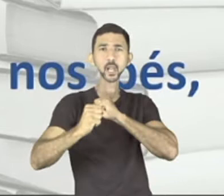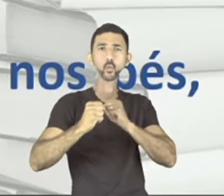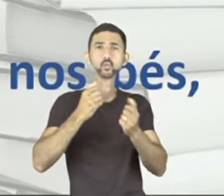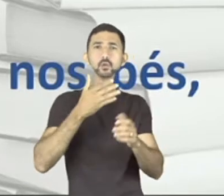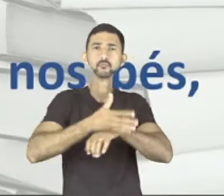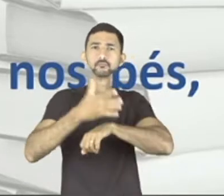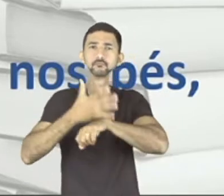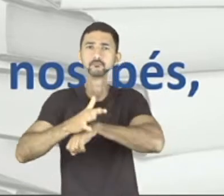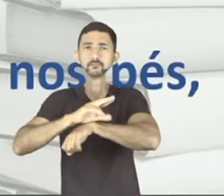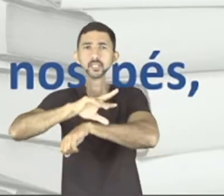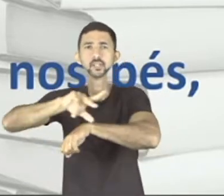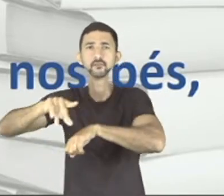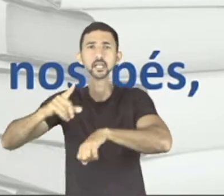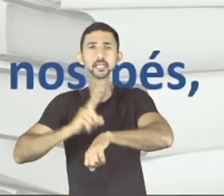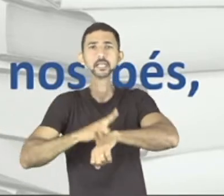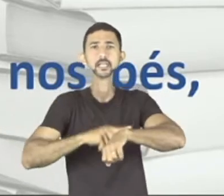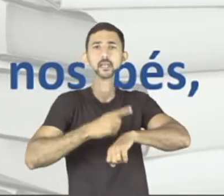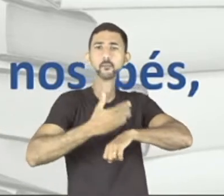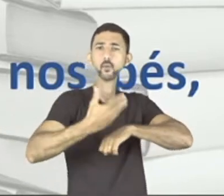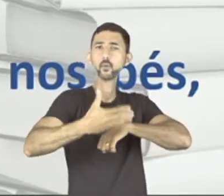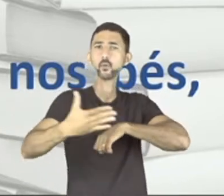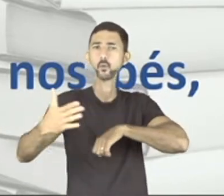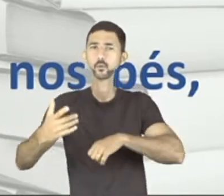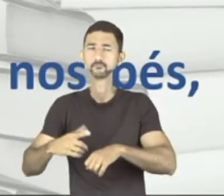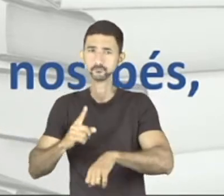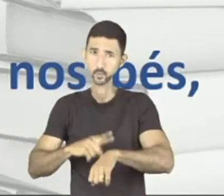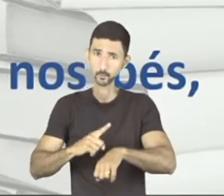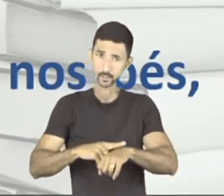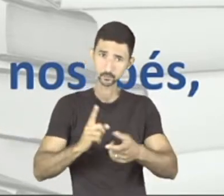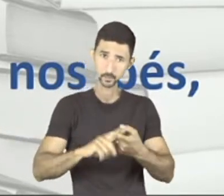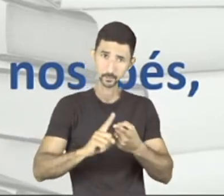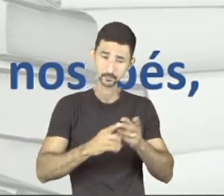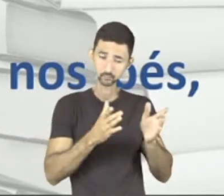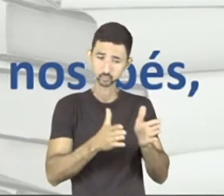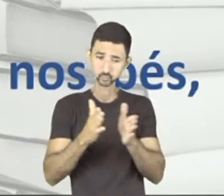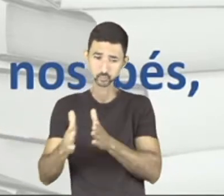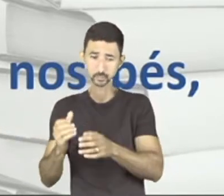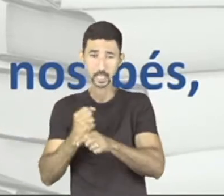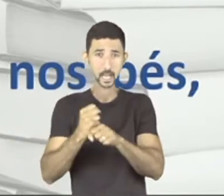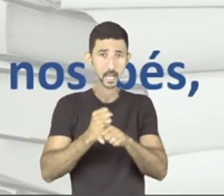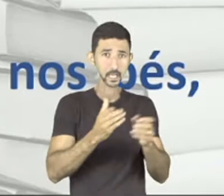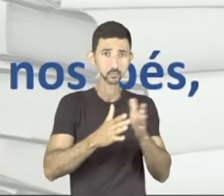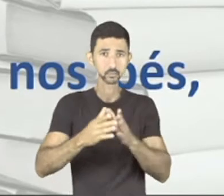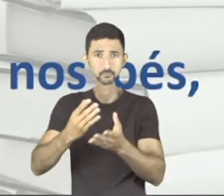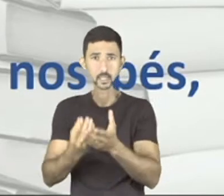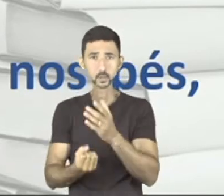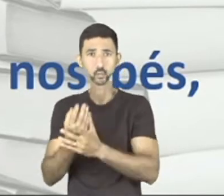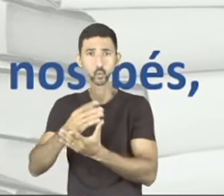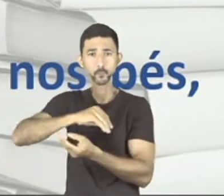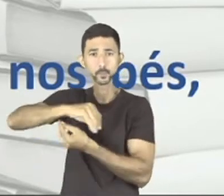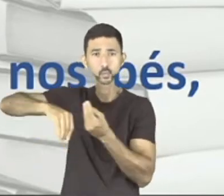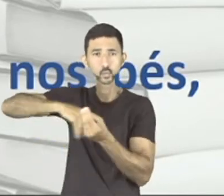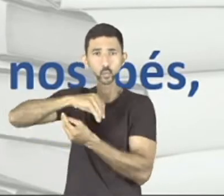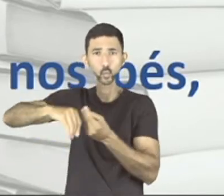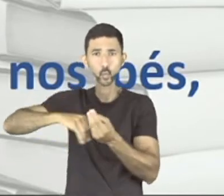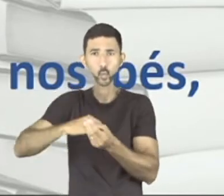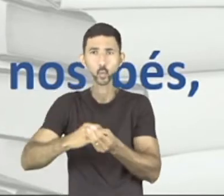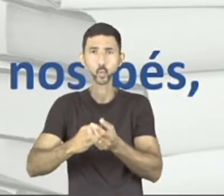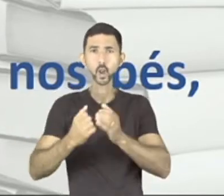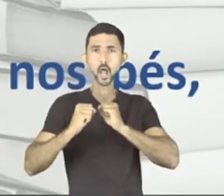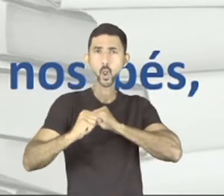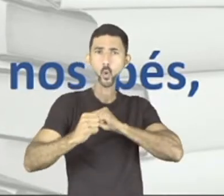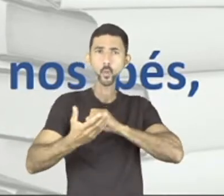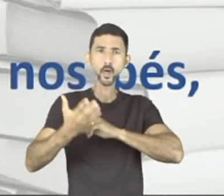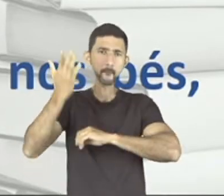praticado em diferentes épocas, em diferentes momentos, e ele vai surgir de uma mistura de outras lutas que existiam na